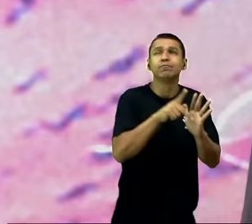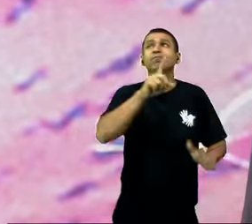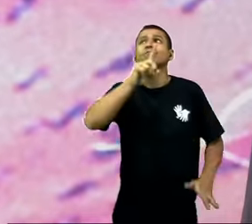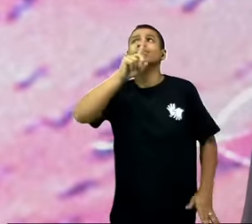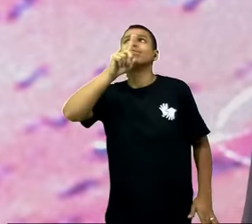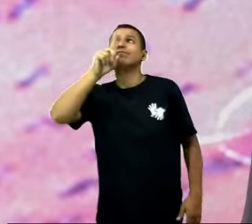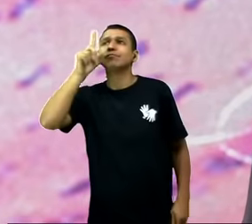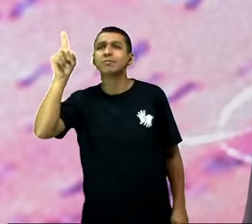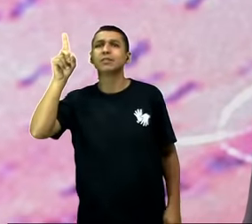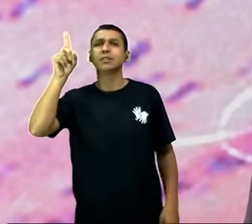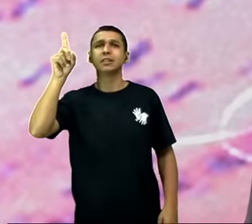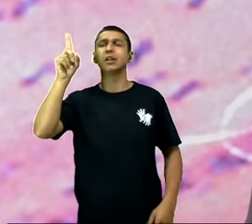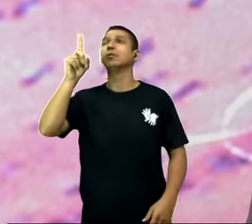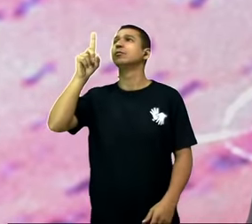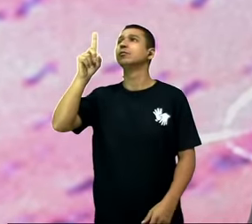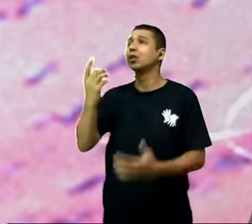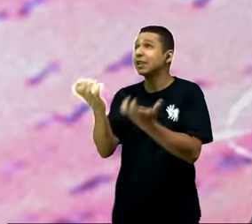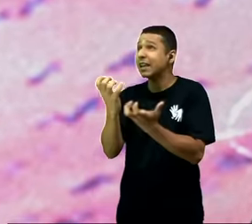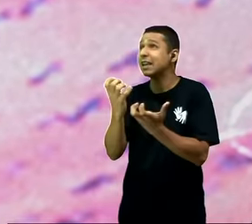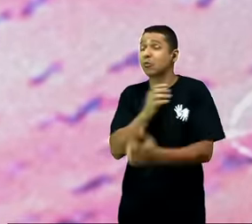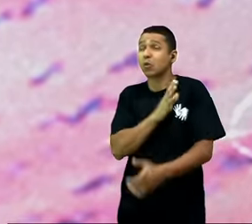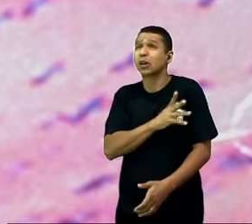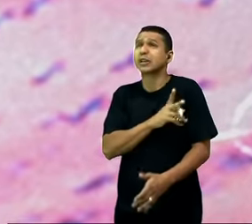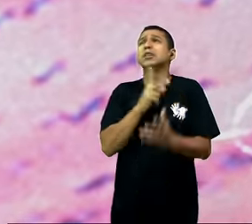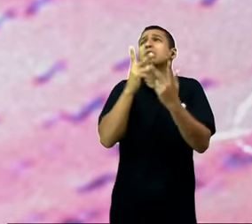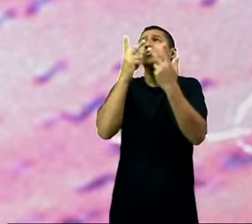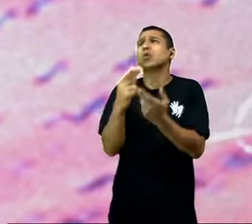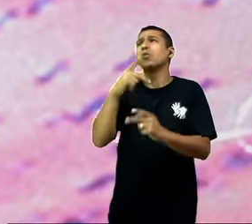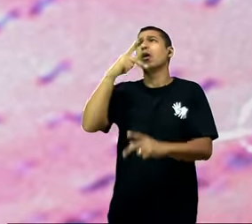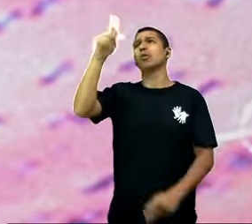coração a cada um de nós igual ao teu, Senhor.